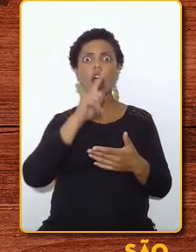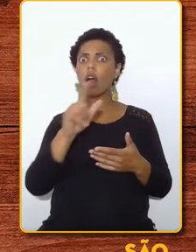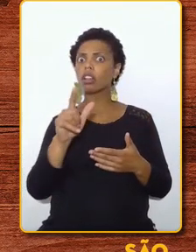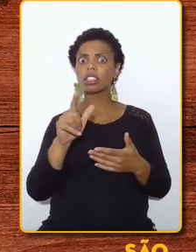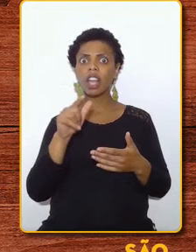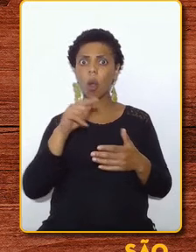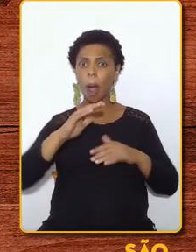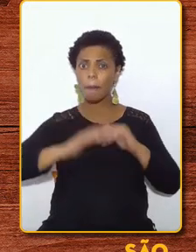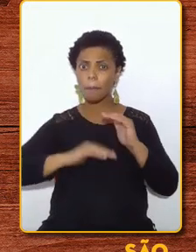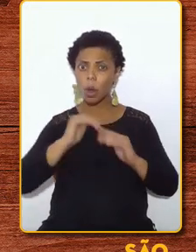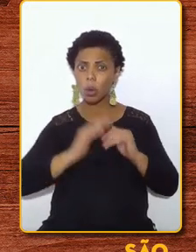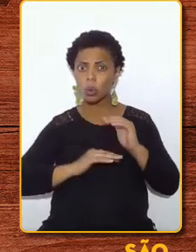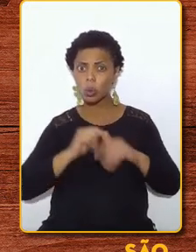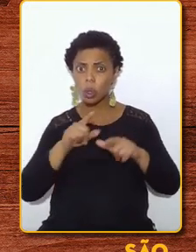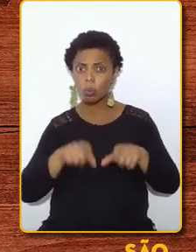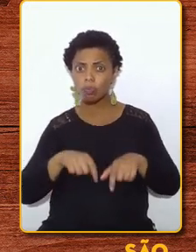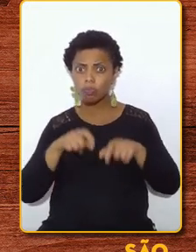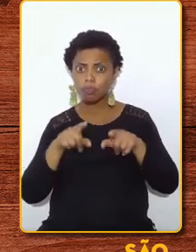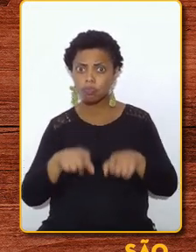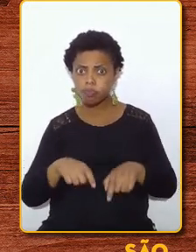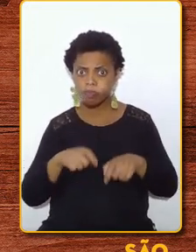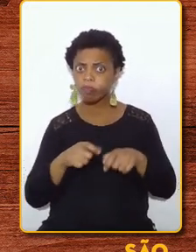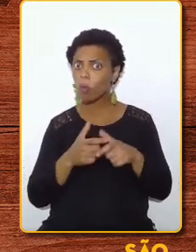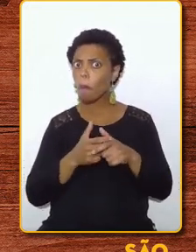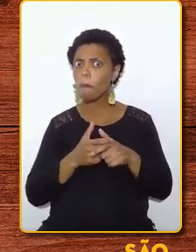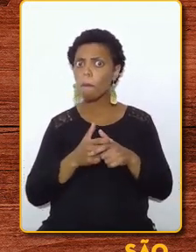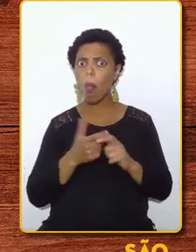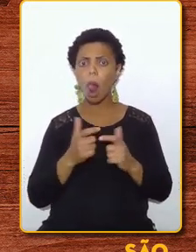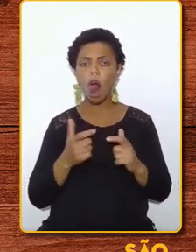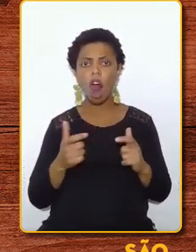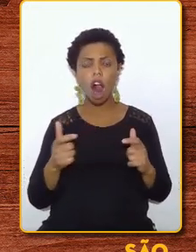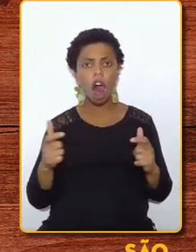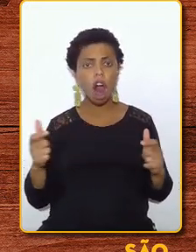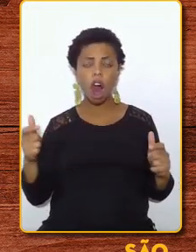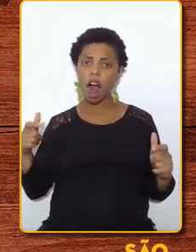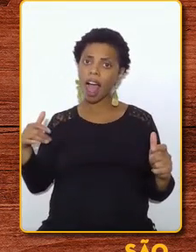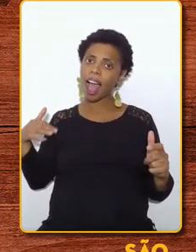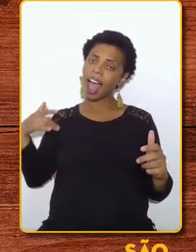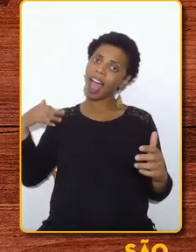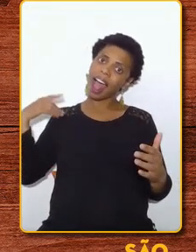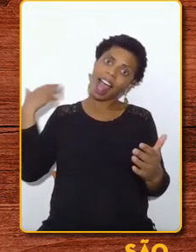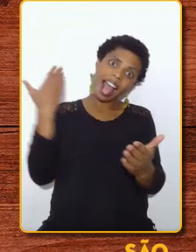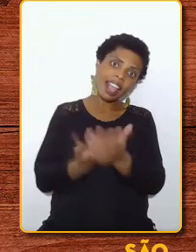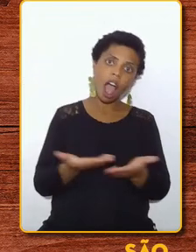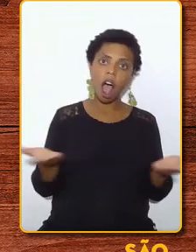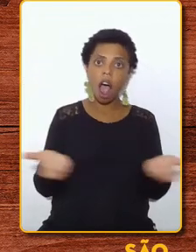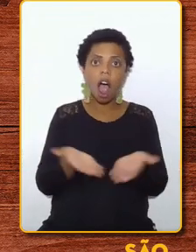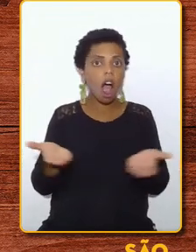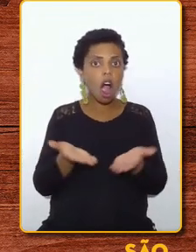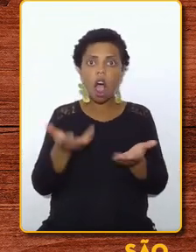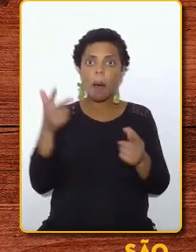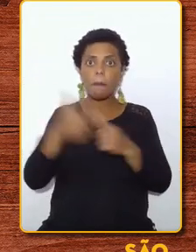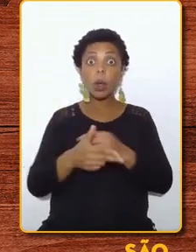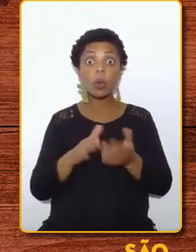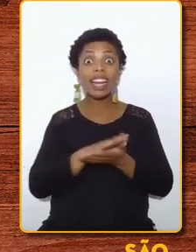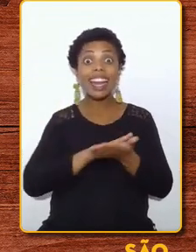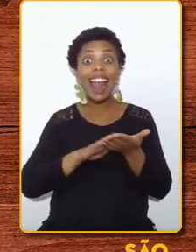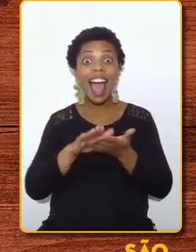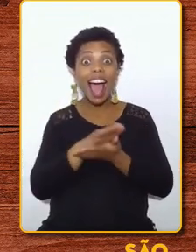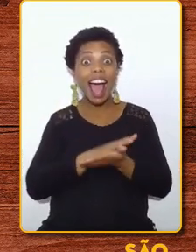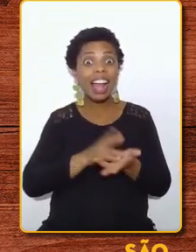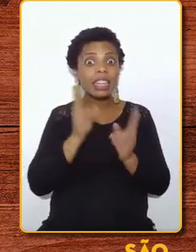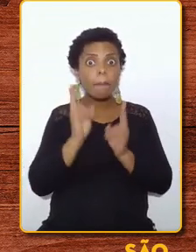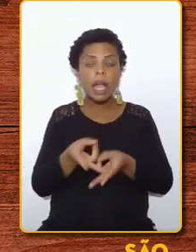produção agropecuária no Brasil, até agora, sem interrupção praticamente, né? A não ser em